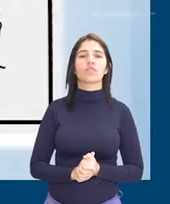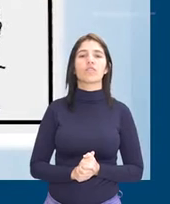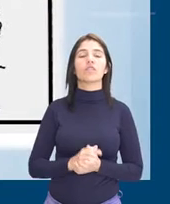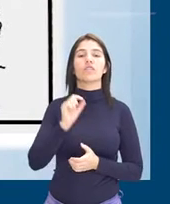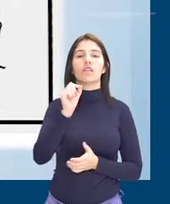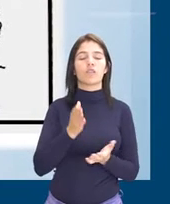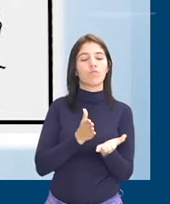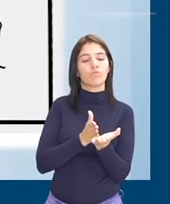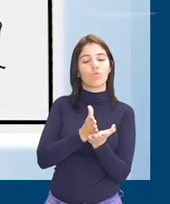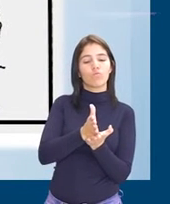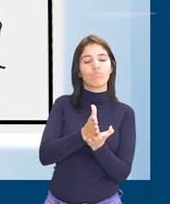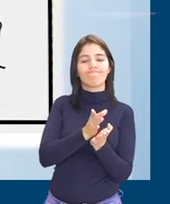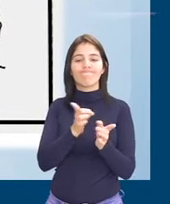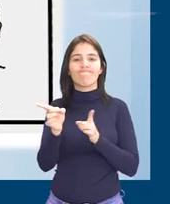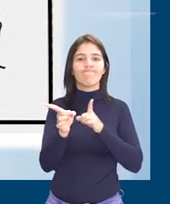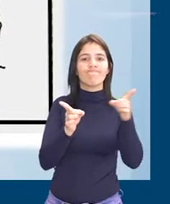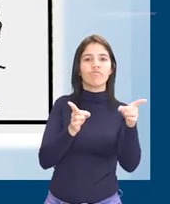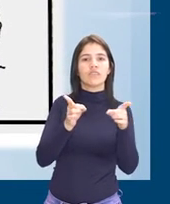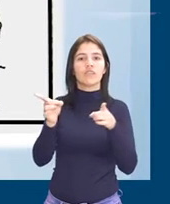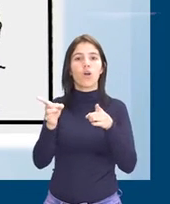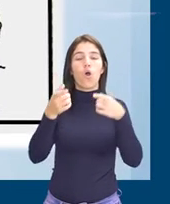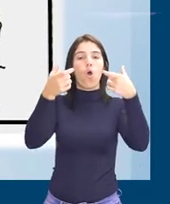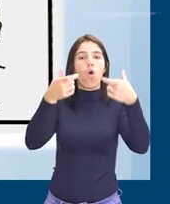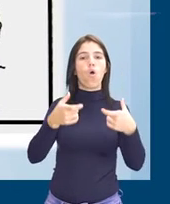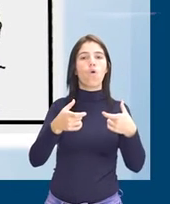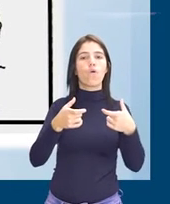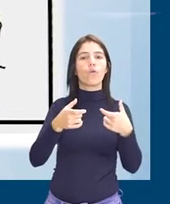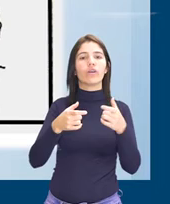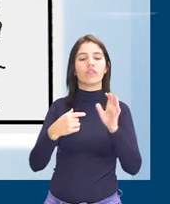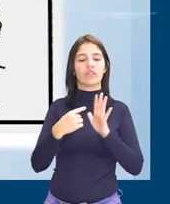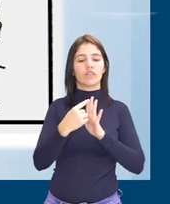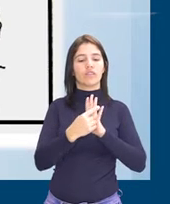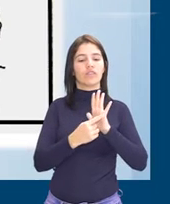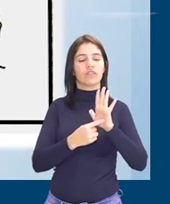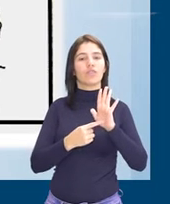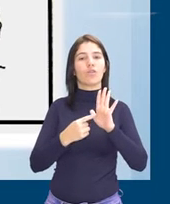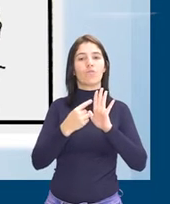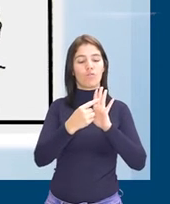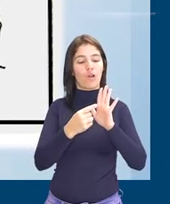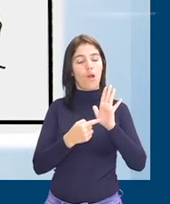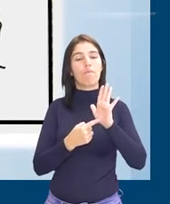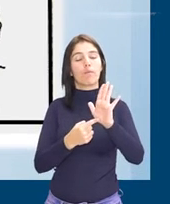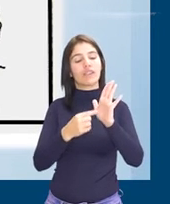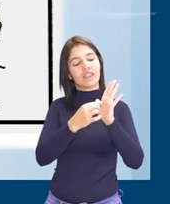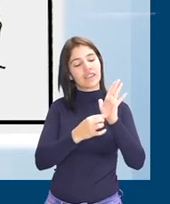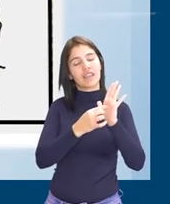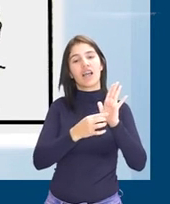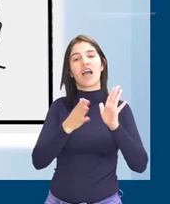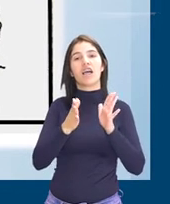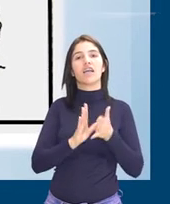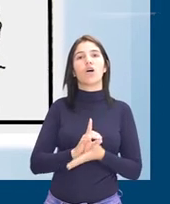Orientação e direção. Pode também ser definida como a direção da palma da mão durante a execução do sinal da